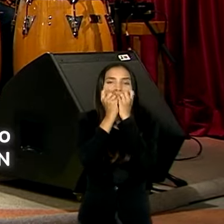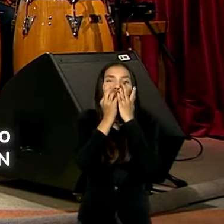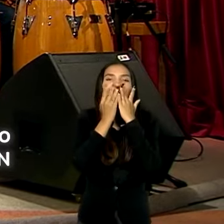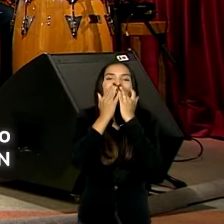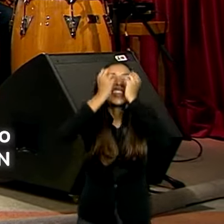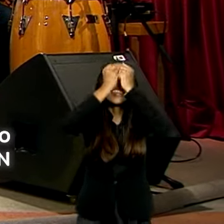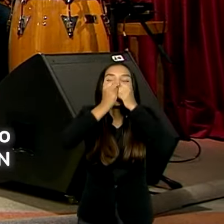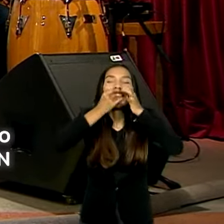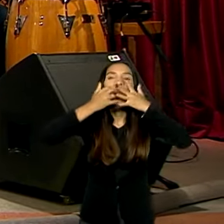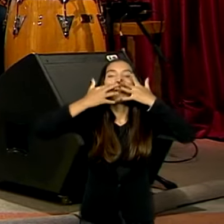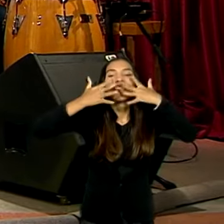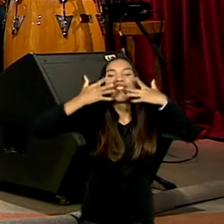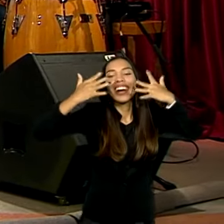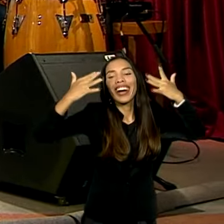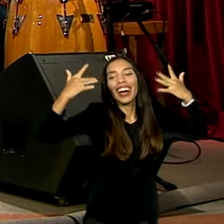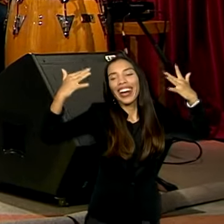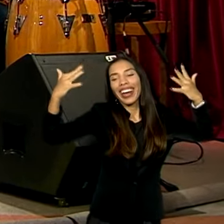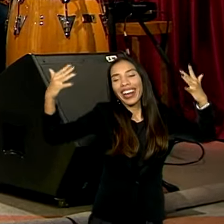colore no